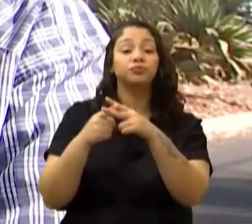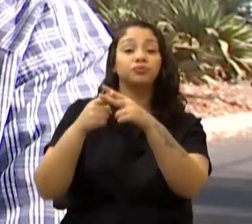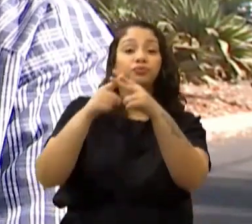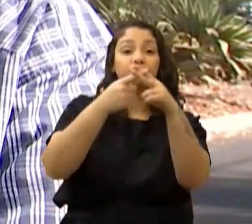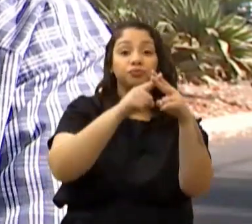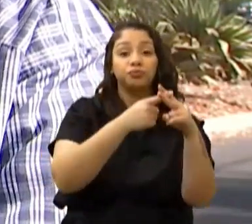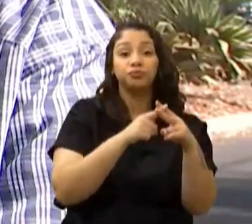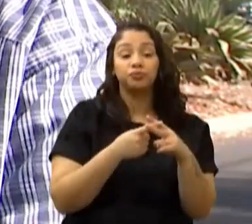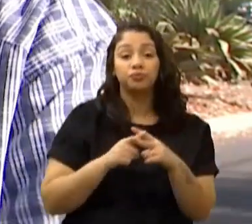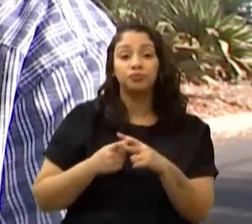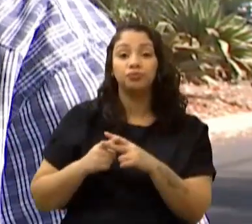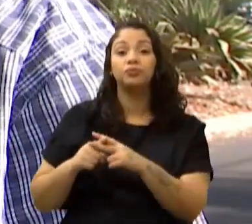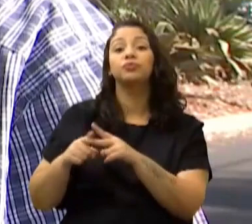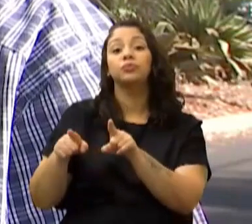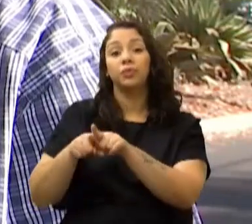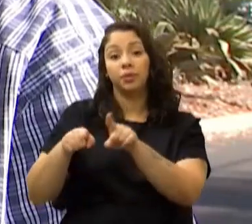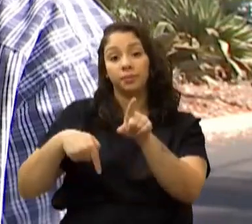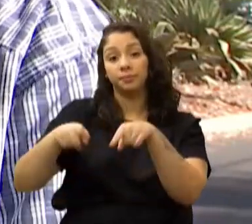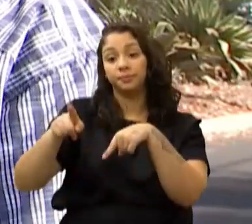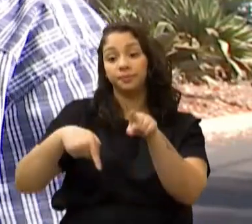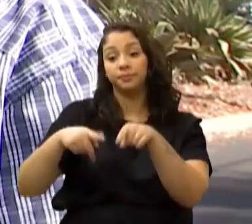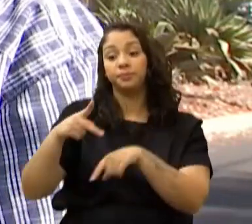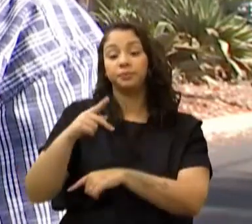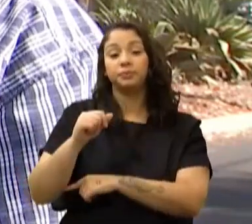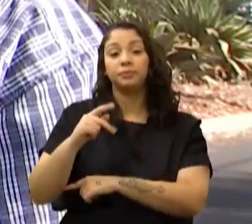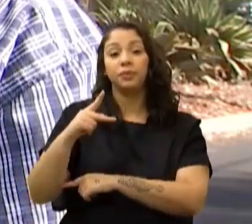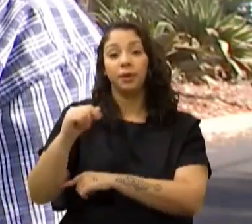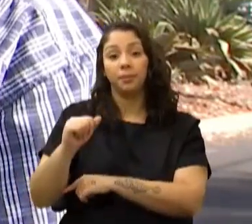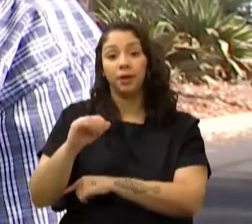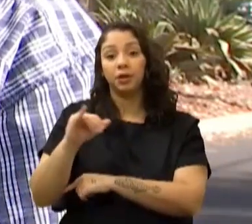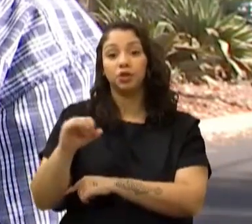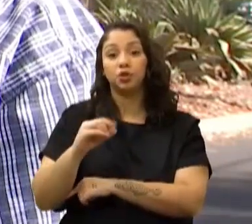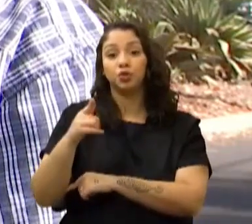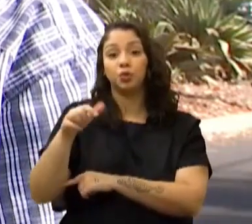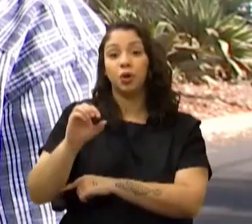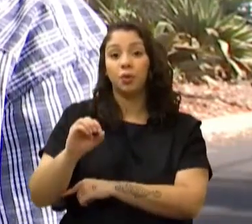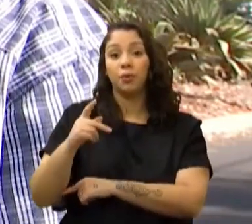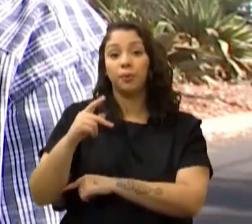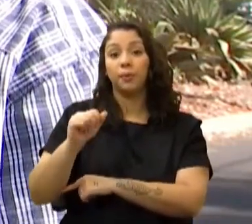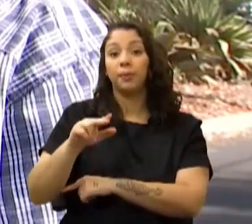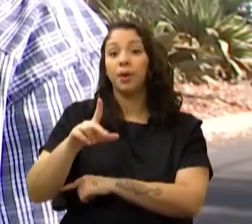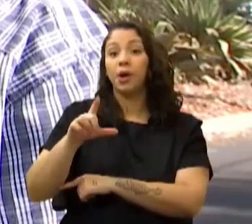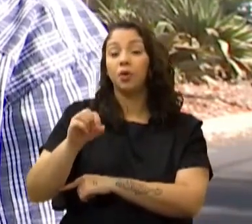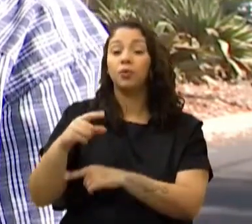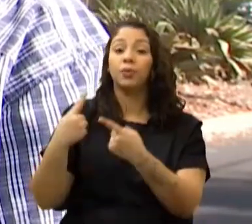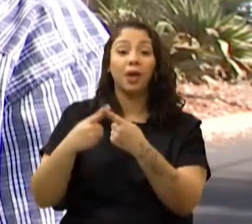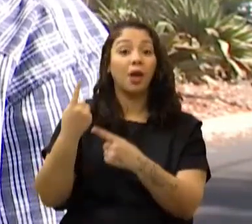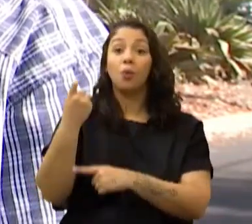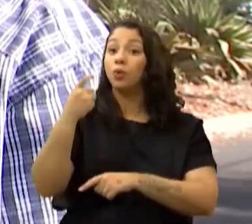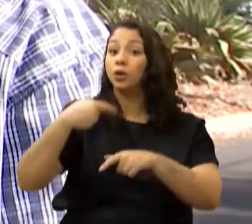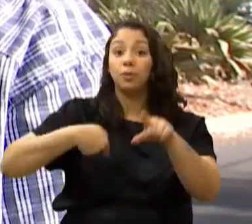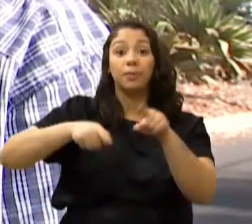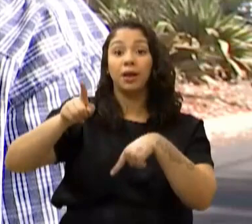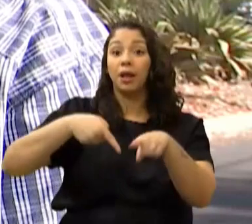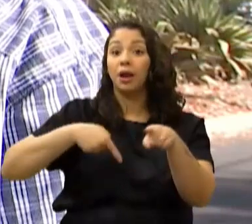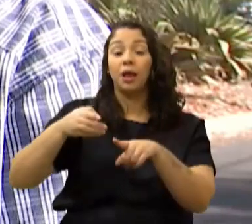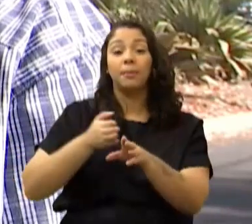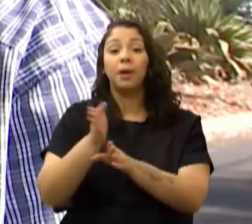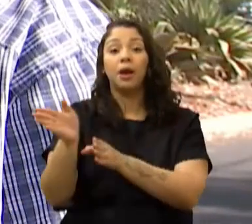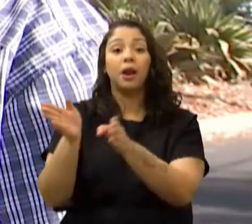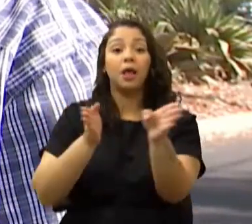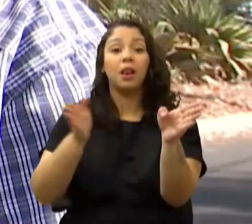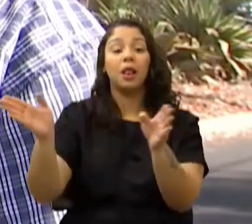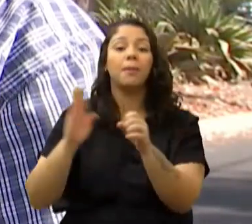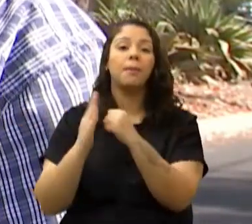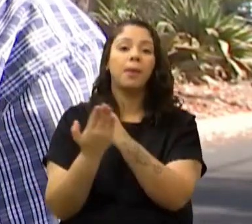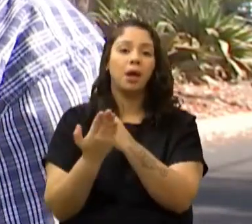na revitalização da Avenida Papa João Paulo que é a única via de acesso a todo nosso bairro